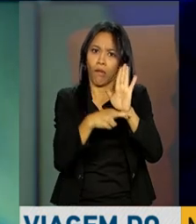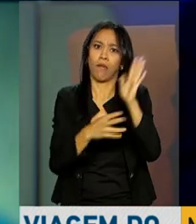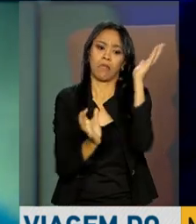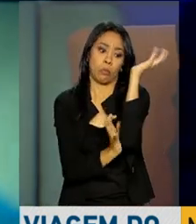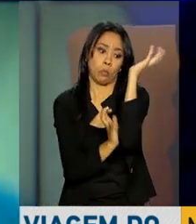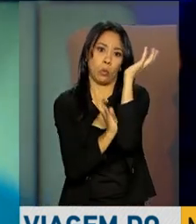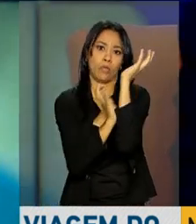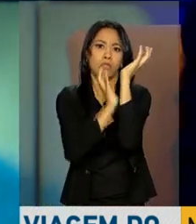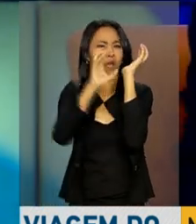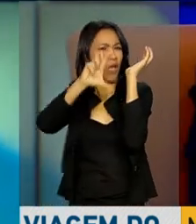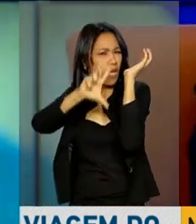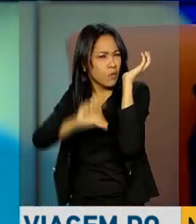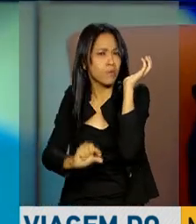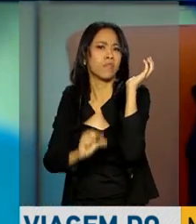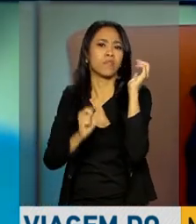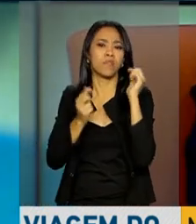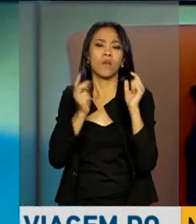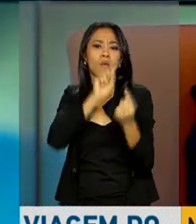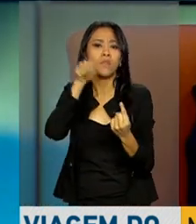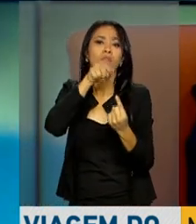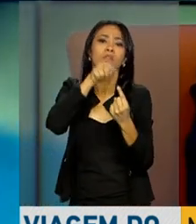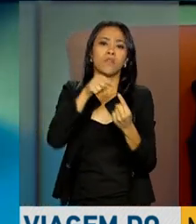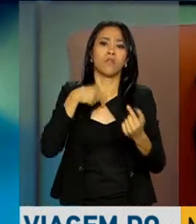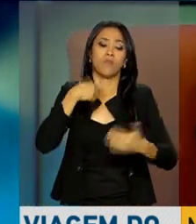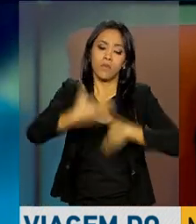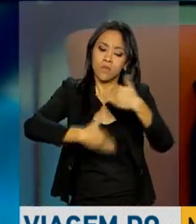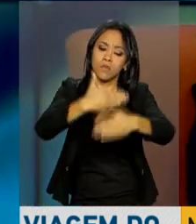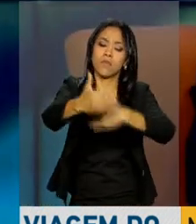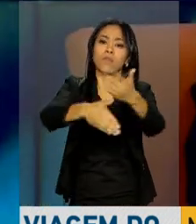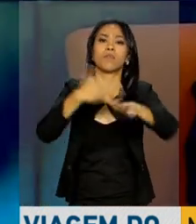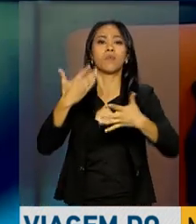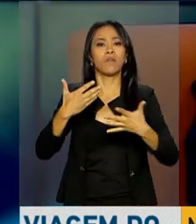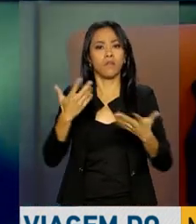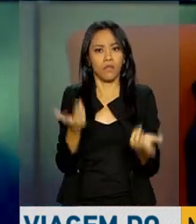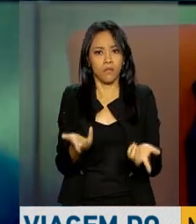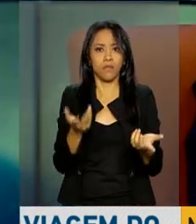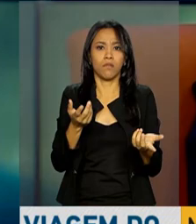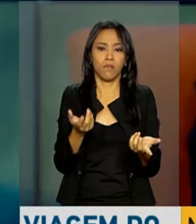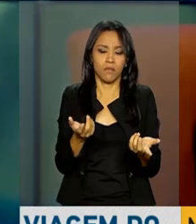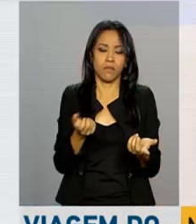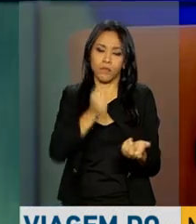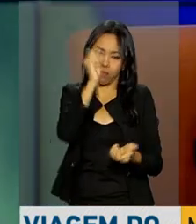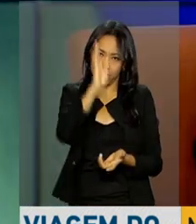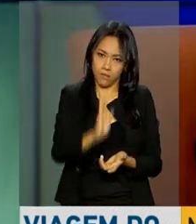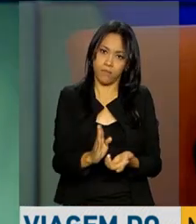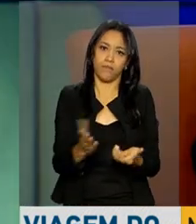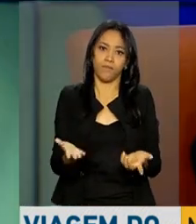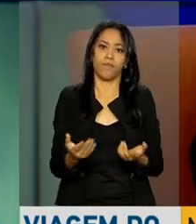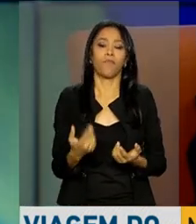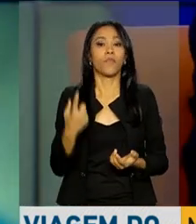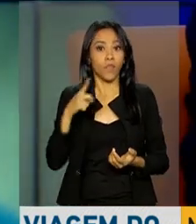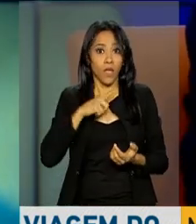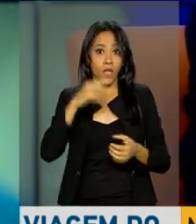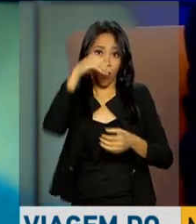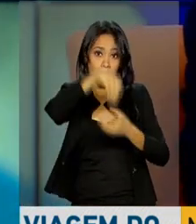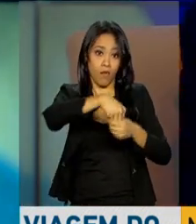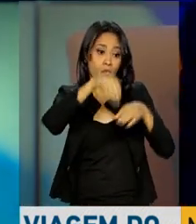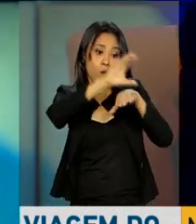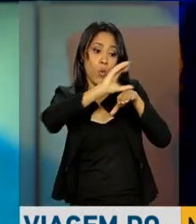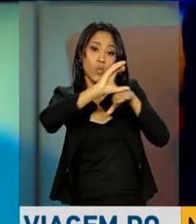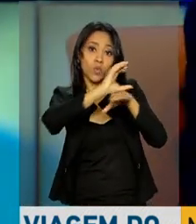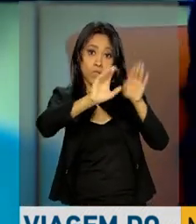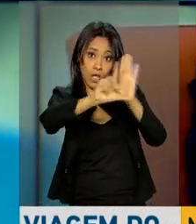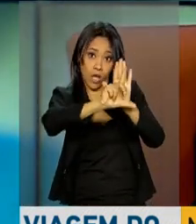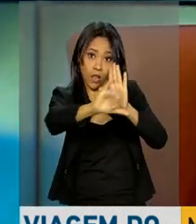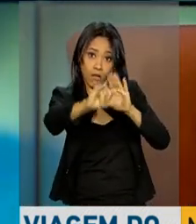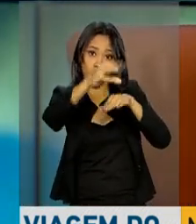com vistas ao desenvolvimento, tudo com vistas ao crescimento do país. Nós temos na Constituição a